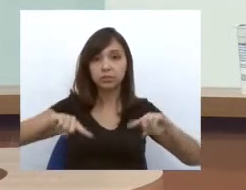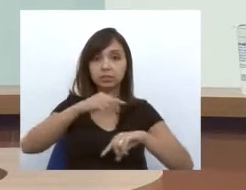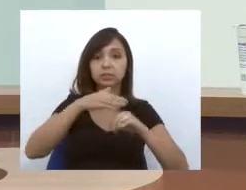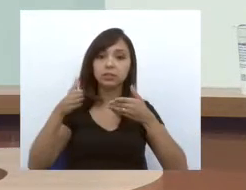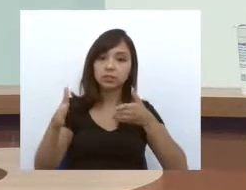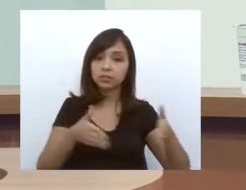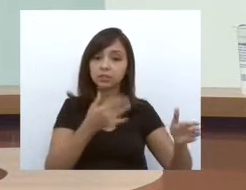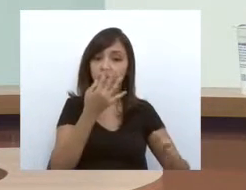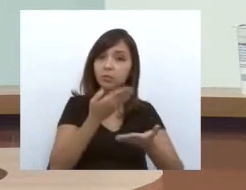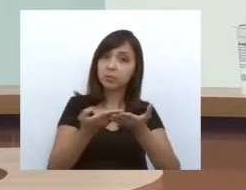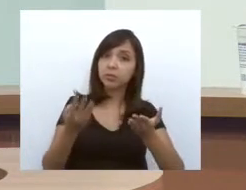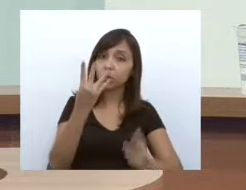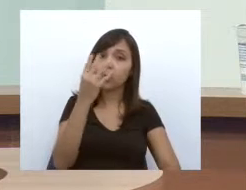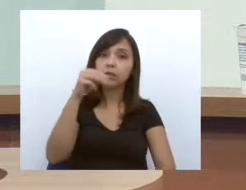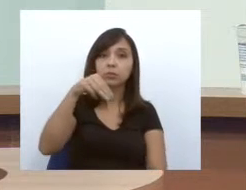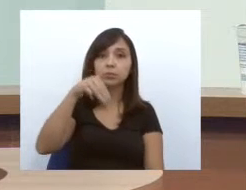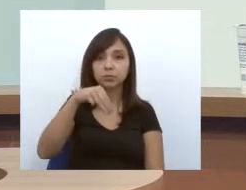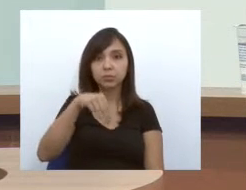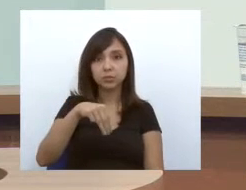perdi 4 minutos da minha fala,